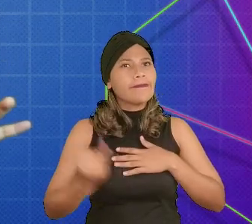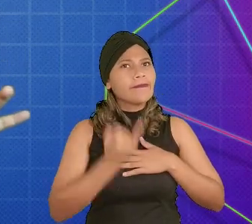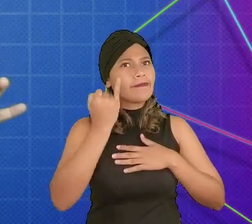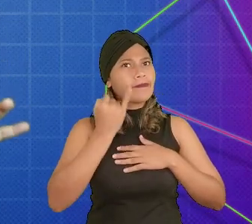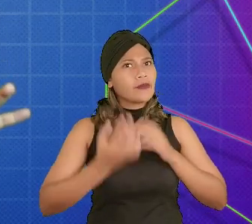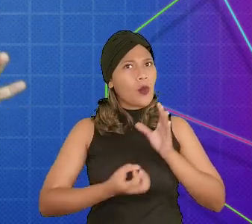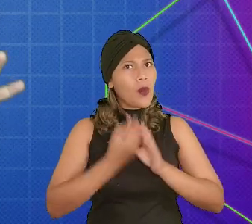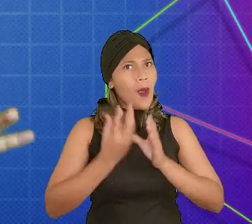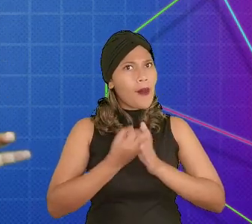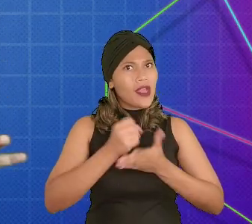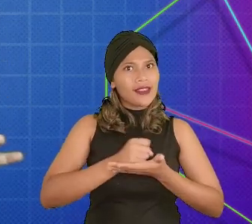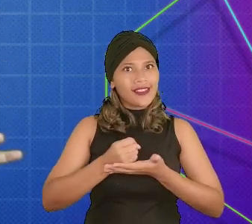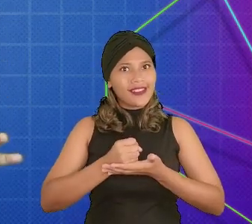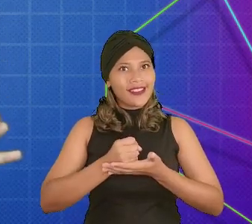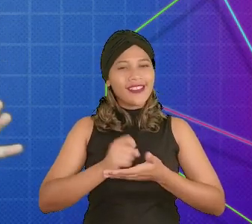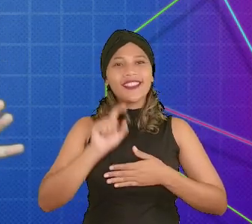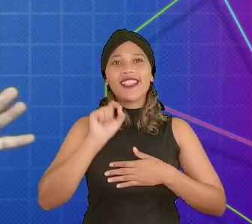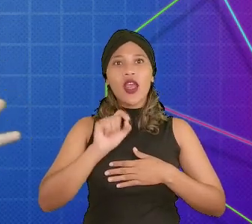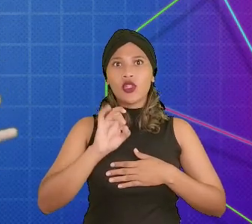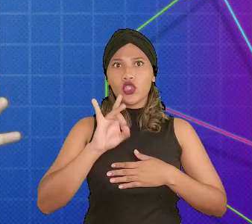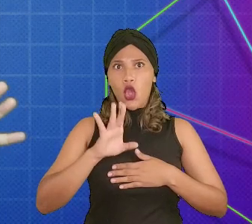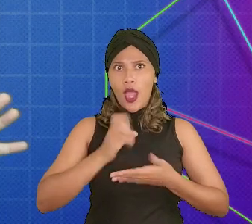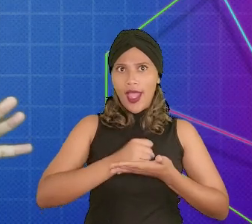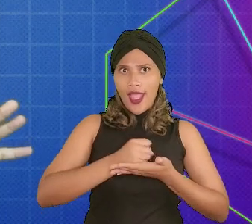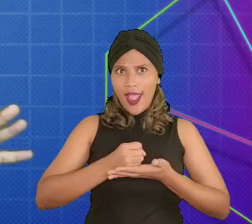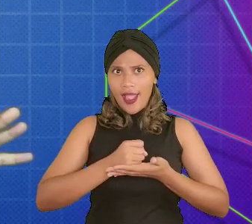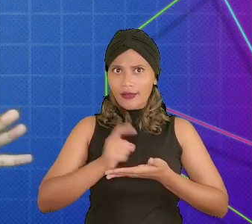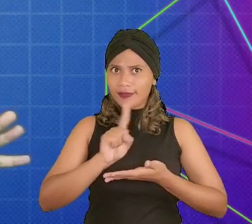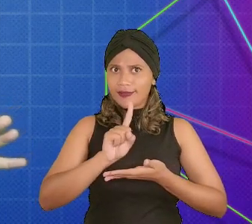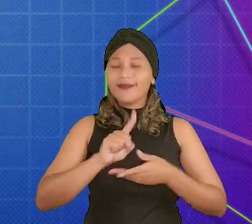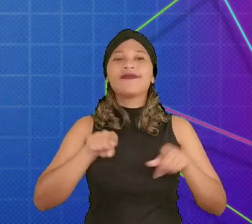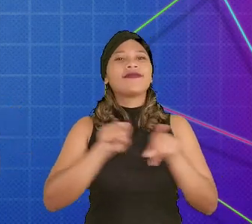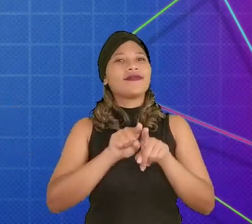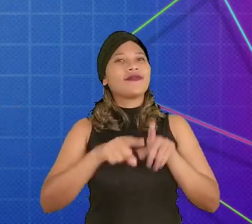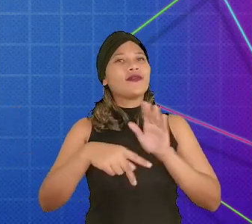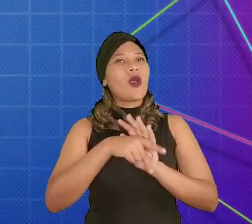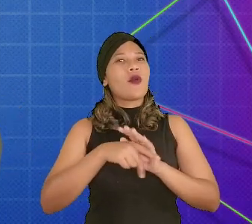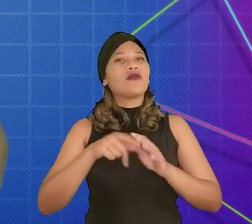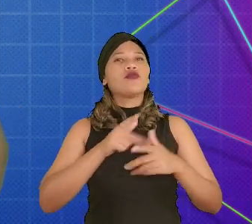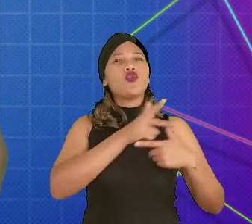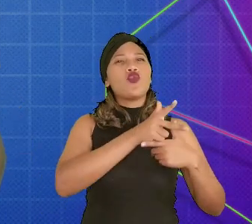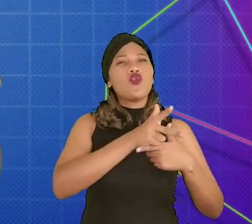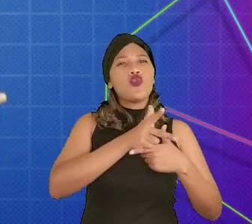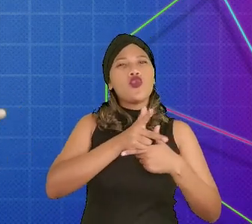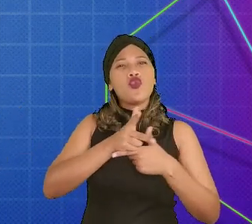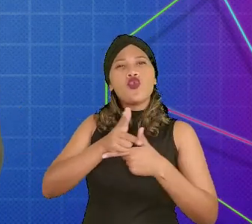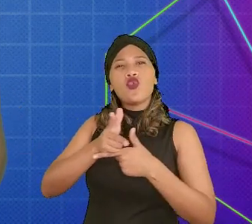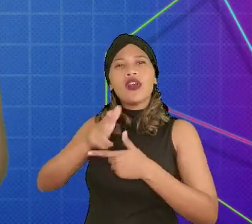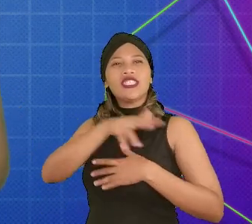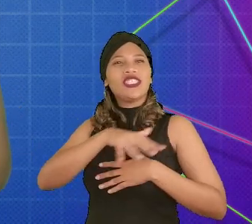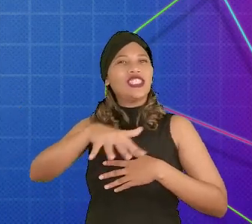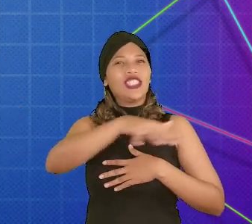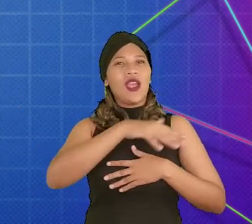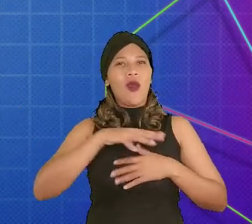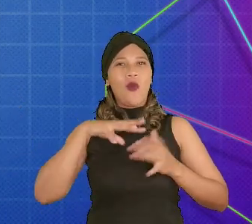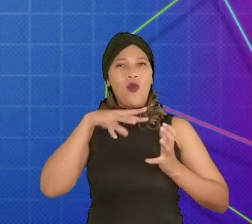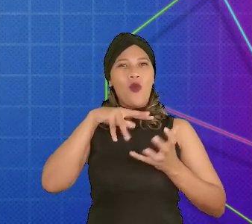extremamente importante para a criação de games. E não só para os games, tá, galera? Mas para o audiovisual como um